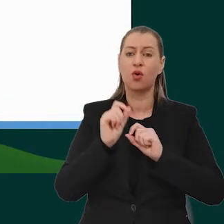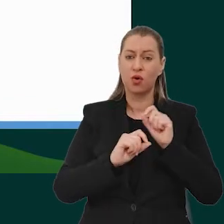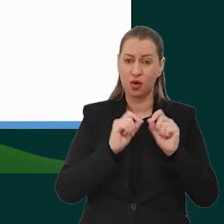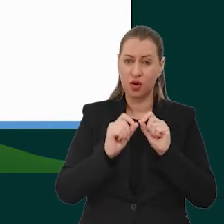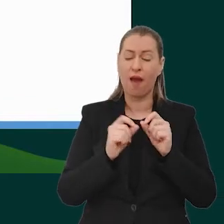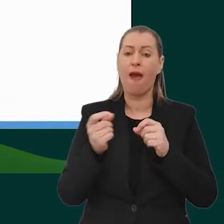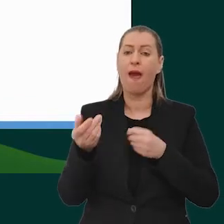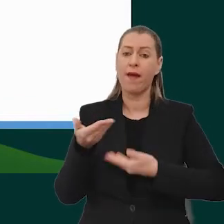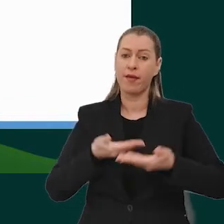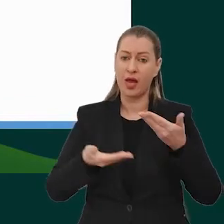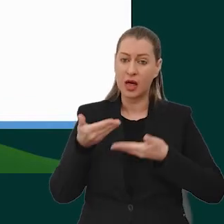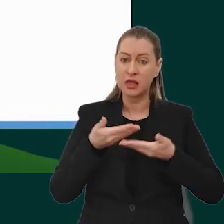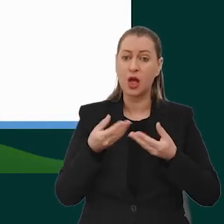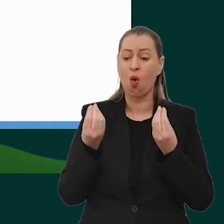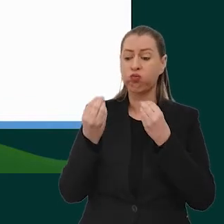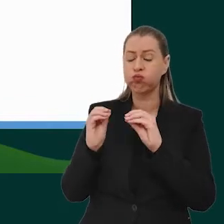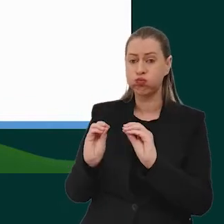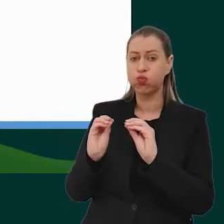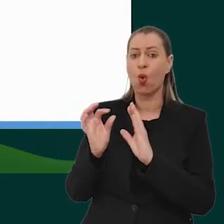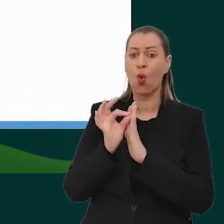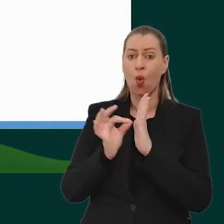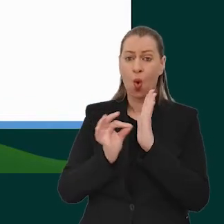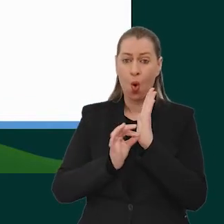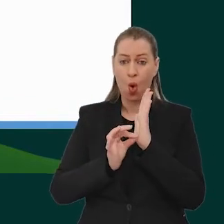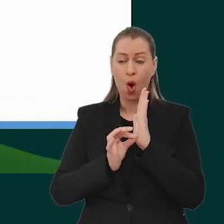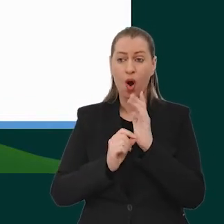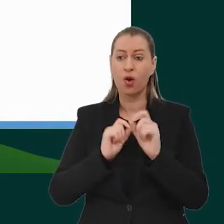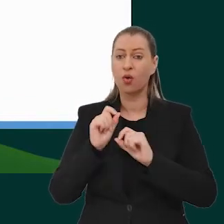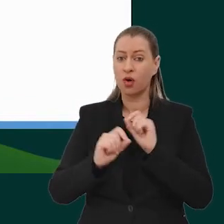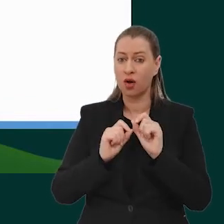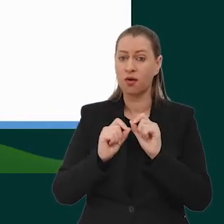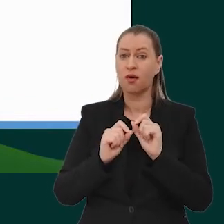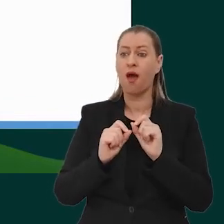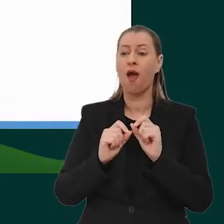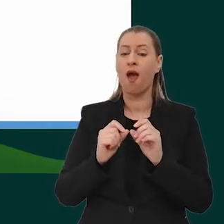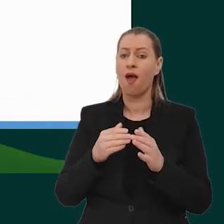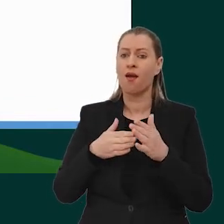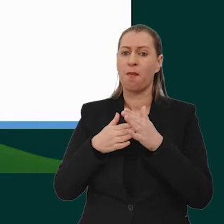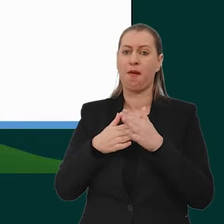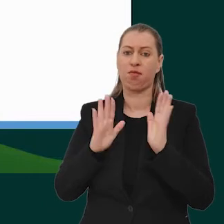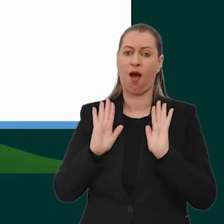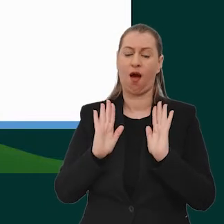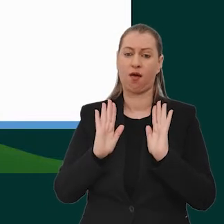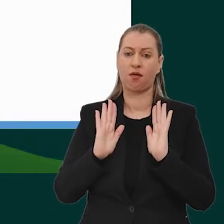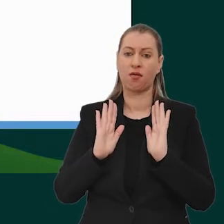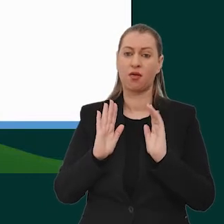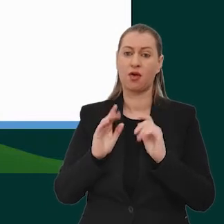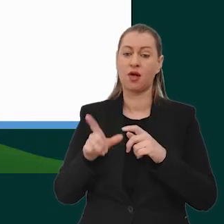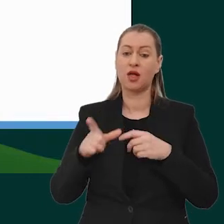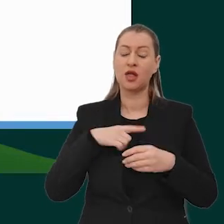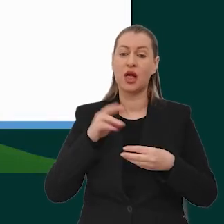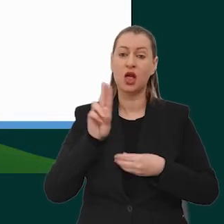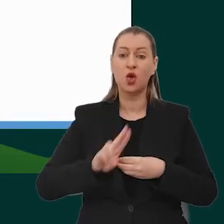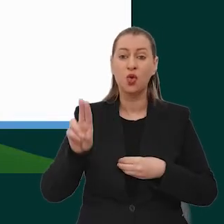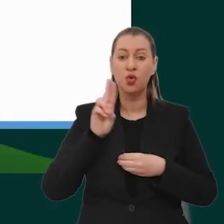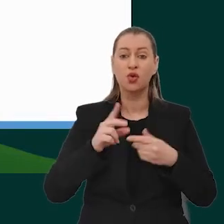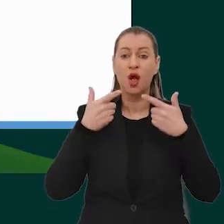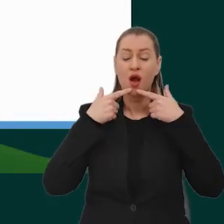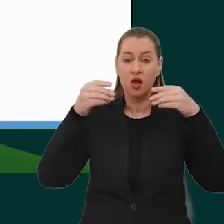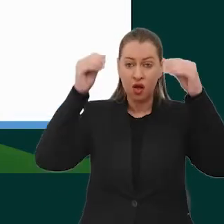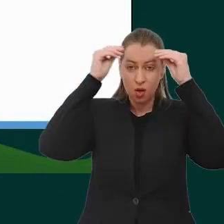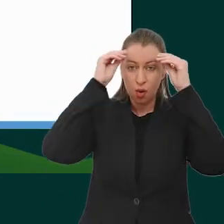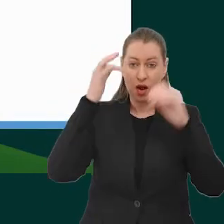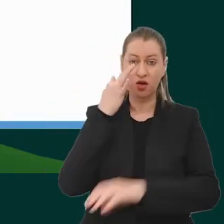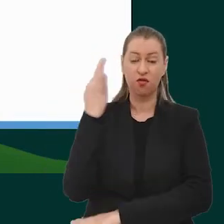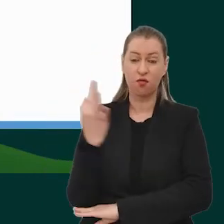pequenas interações através de códigos, mas essa interação ainda era muito limitada, a gente tinha que definir com linguagens formais, através de